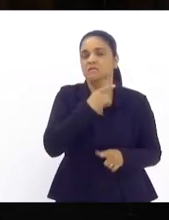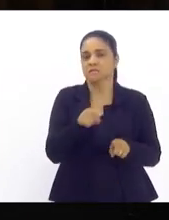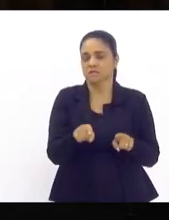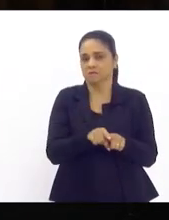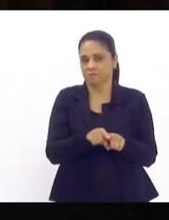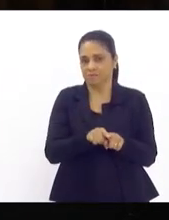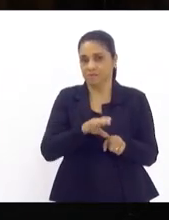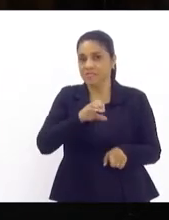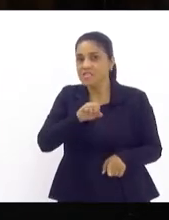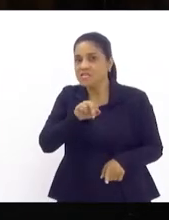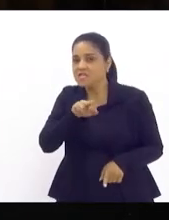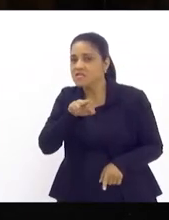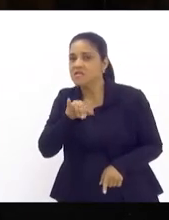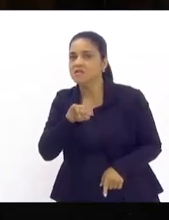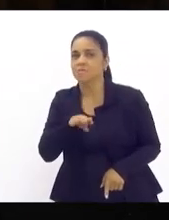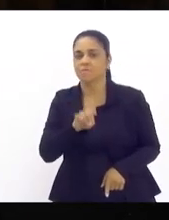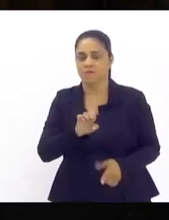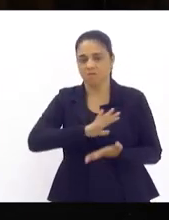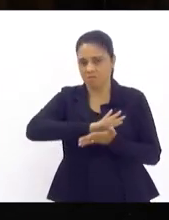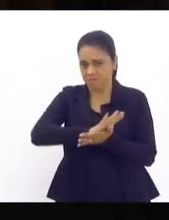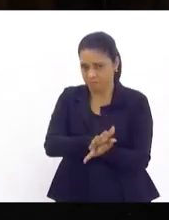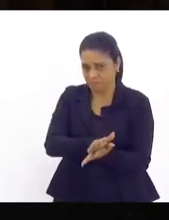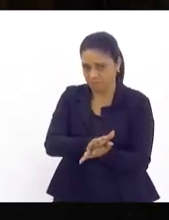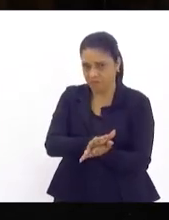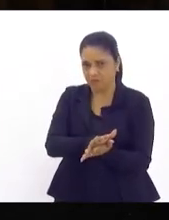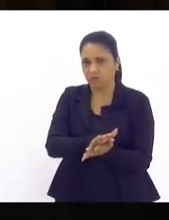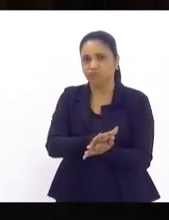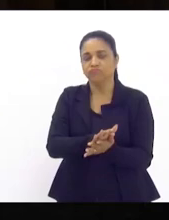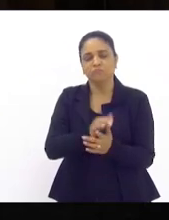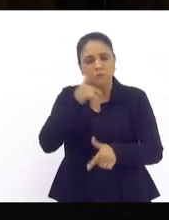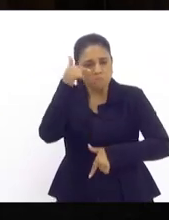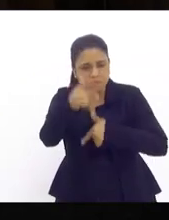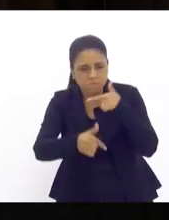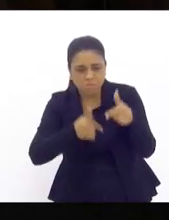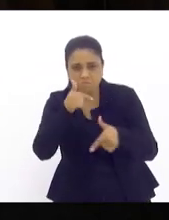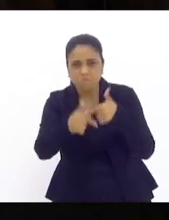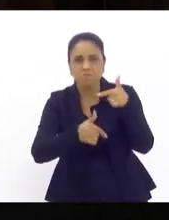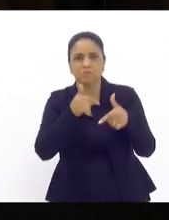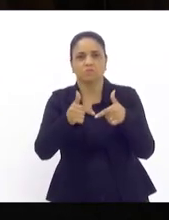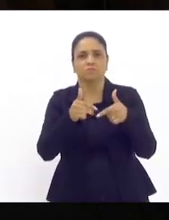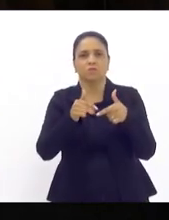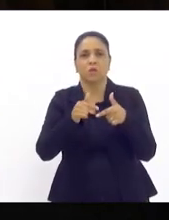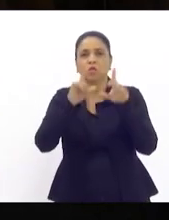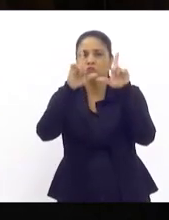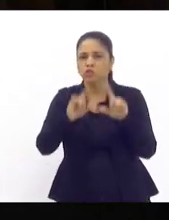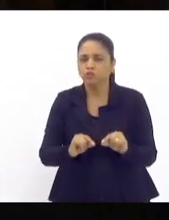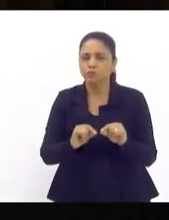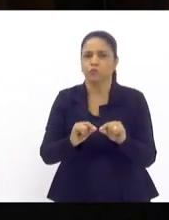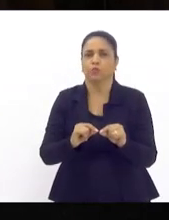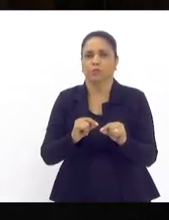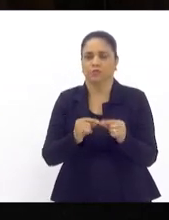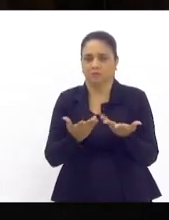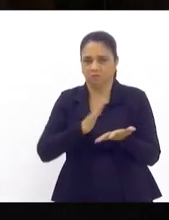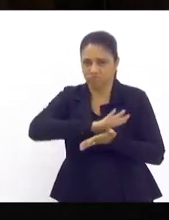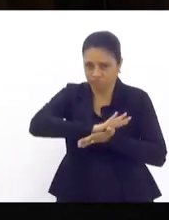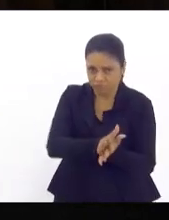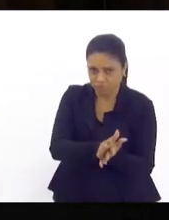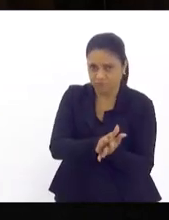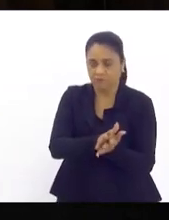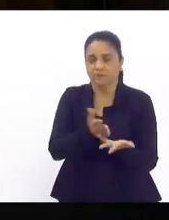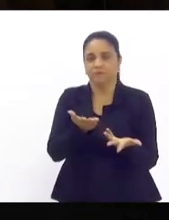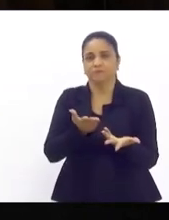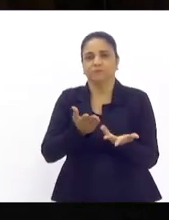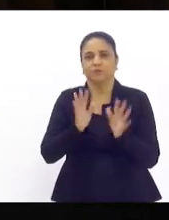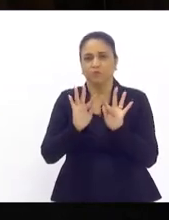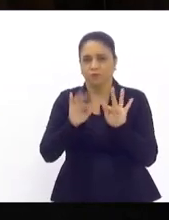precisamos tipificar e avançar para que esse crime não venha a se reproduzir na sociedade. Dificultar o trabalho, negar